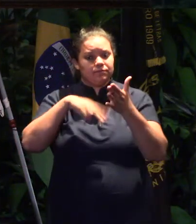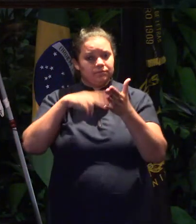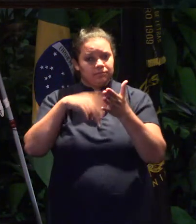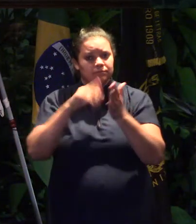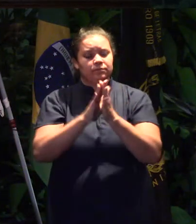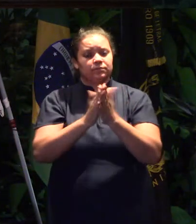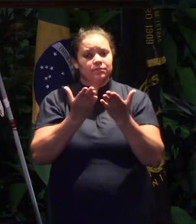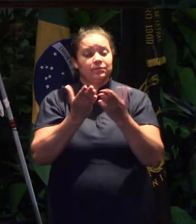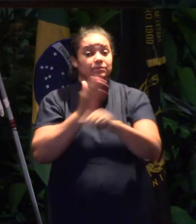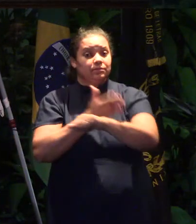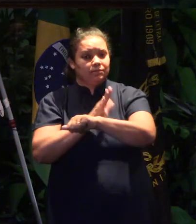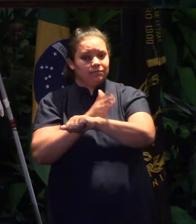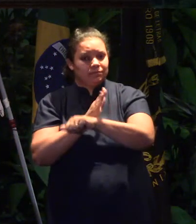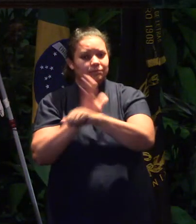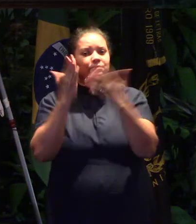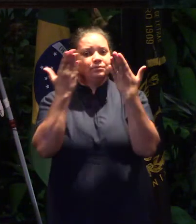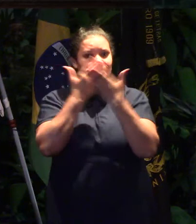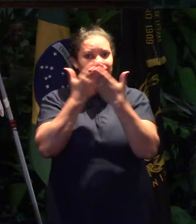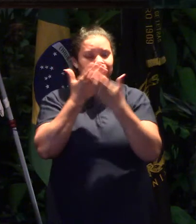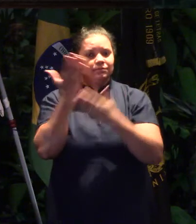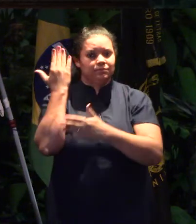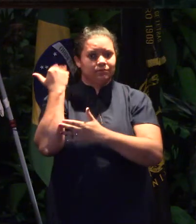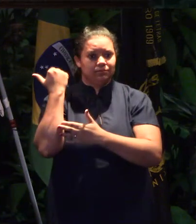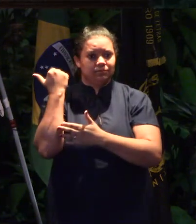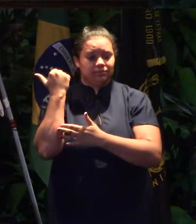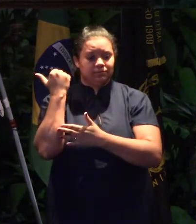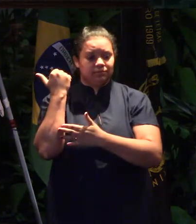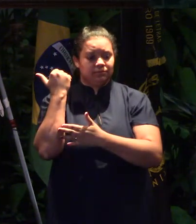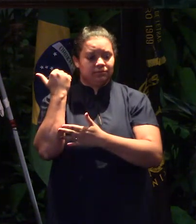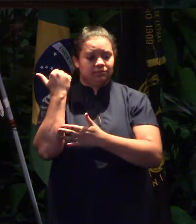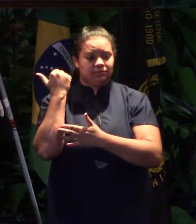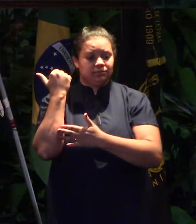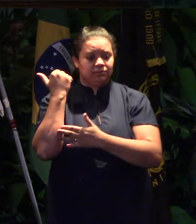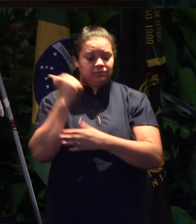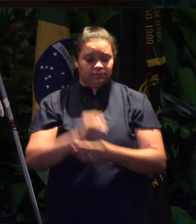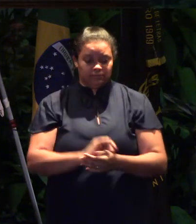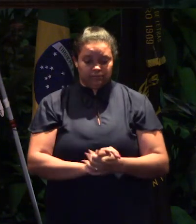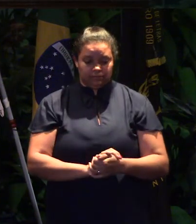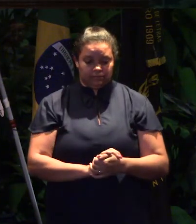livro, Ensaio sobre a Cegueira, mas o que é interessante é que eu penso assim, que o que ele...